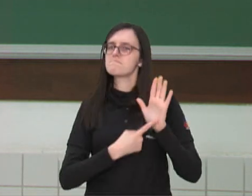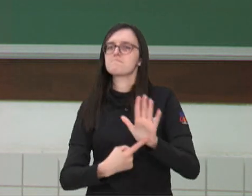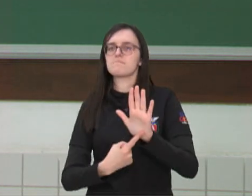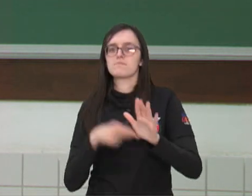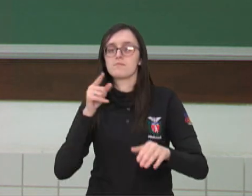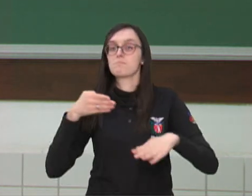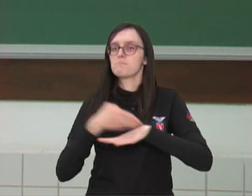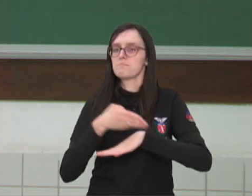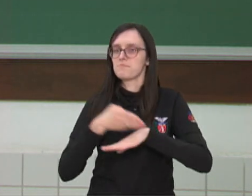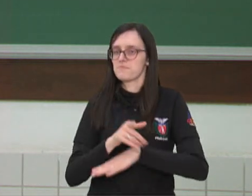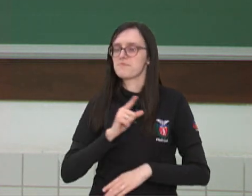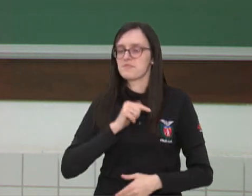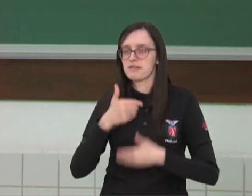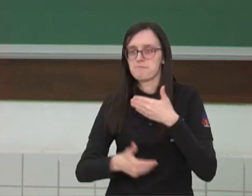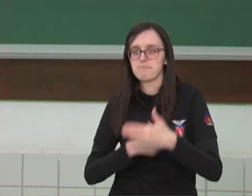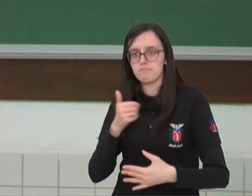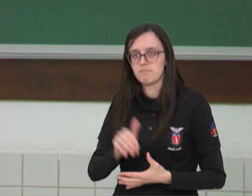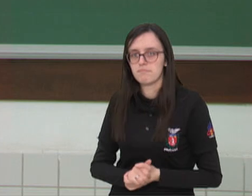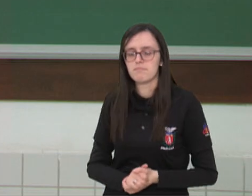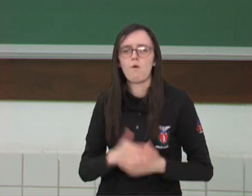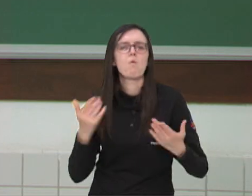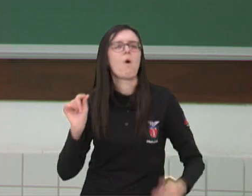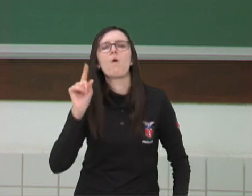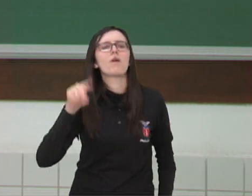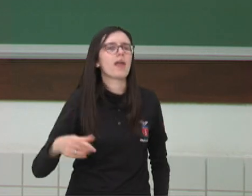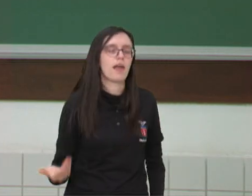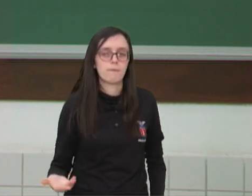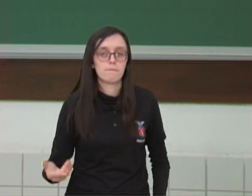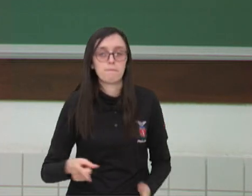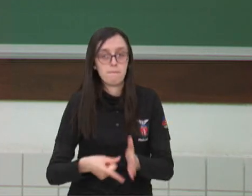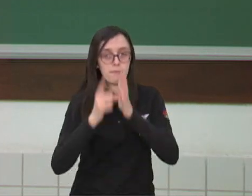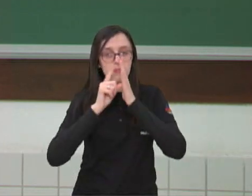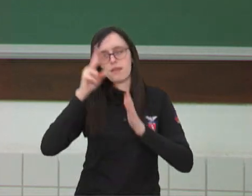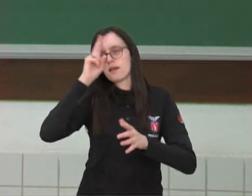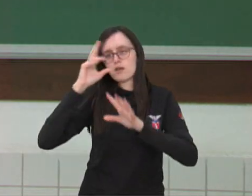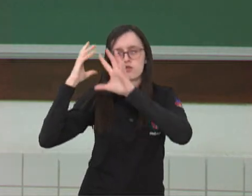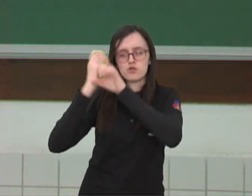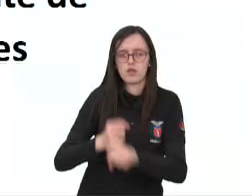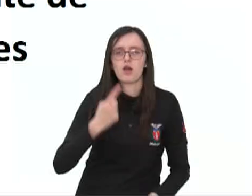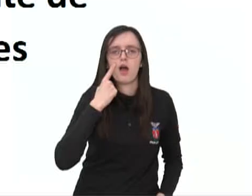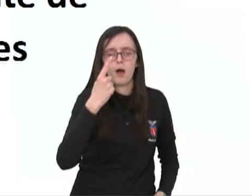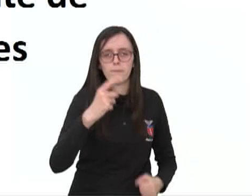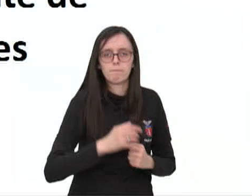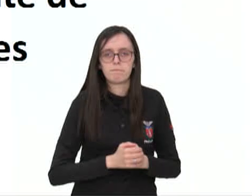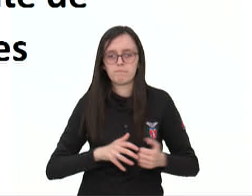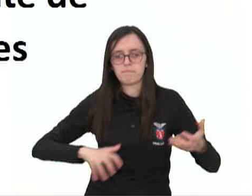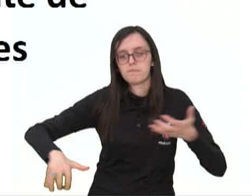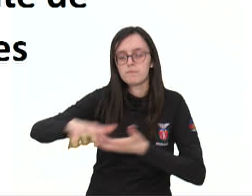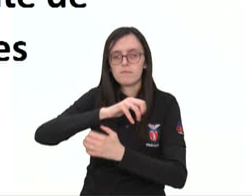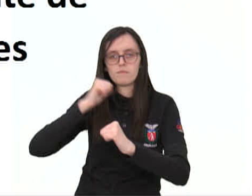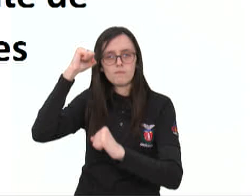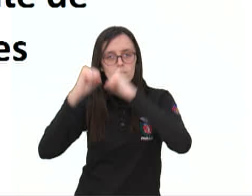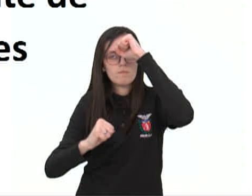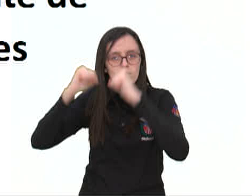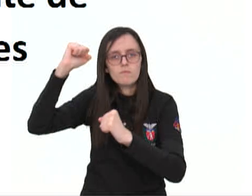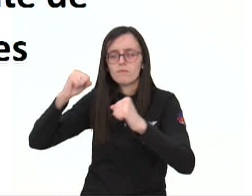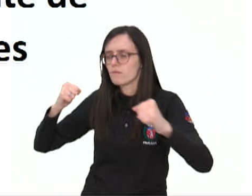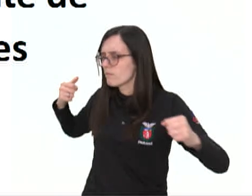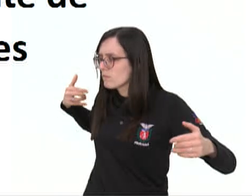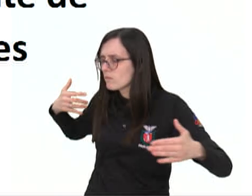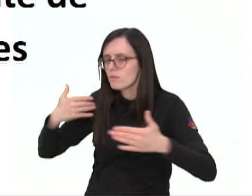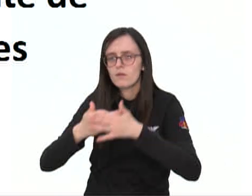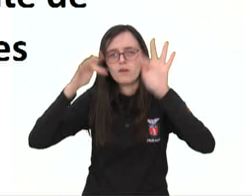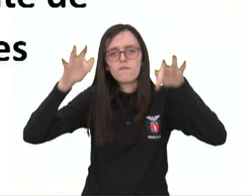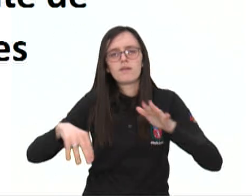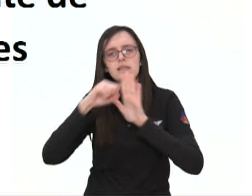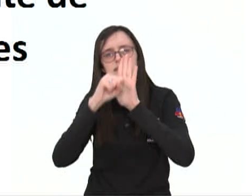participação nesse processo todo. Qual é esse? Antes, um histórico, ó. A Revolução Industrial, desde fins do